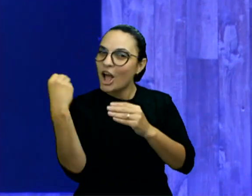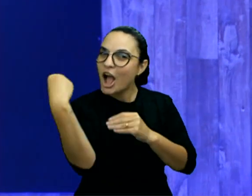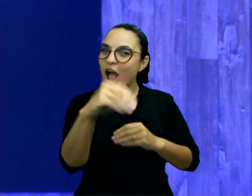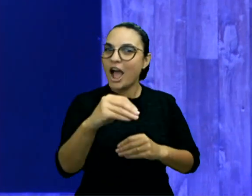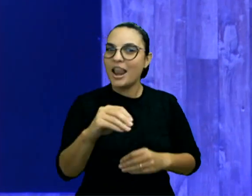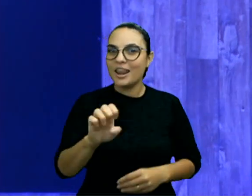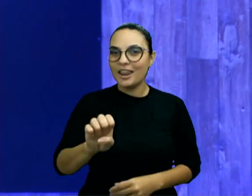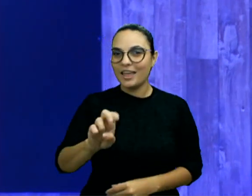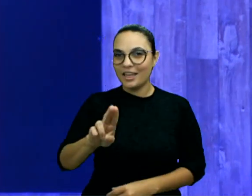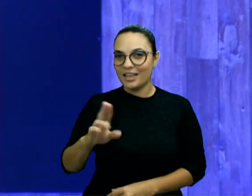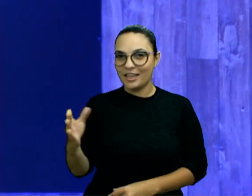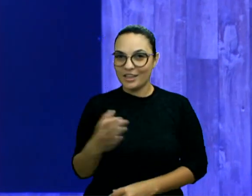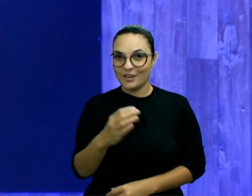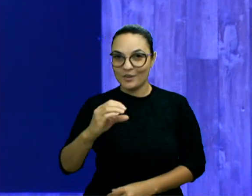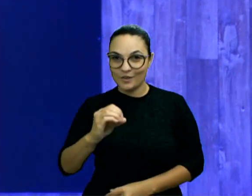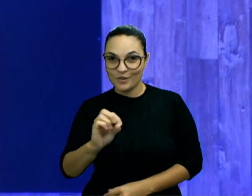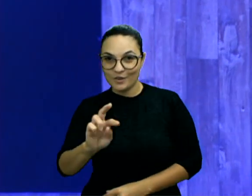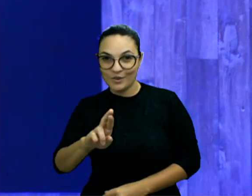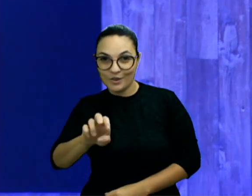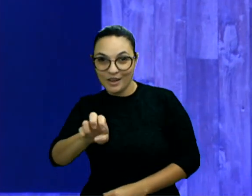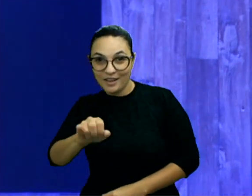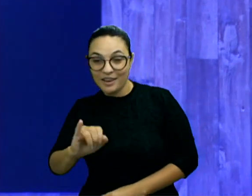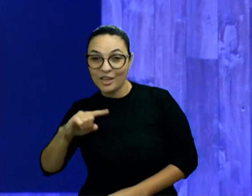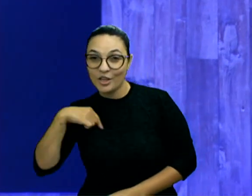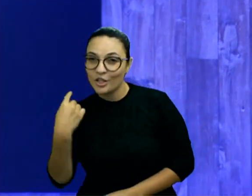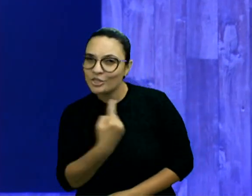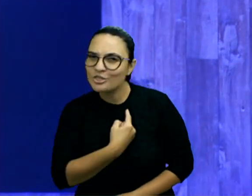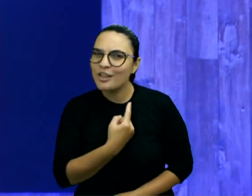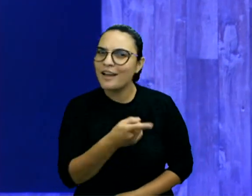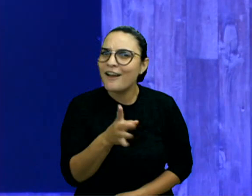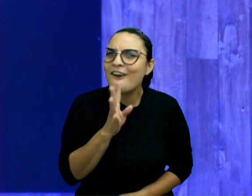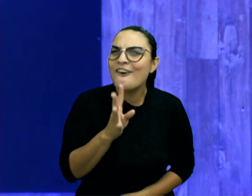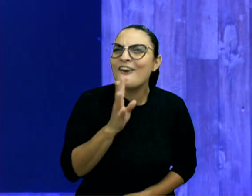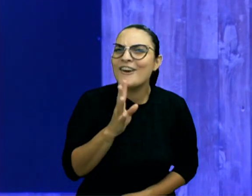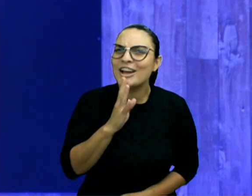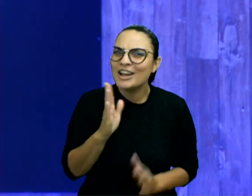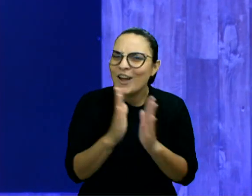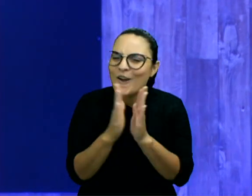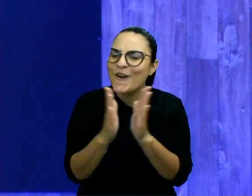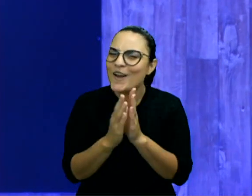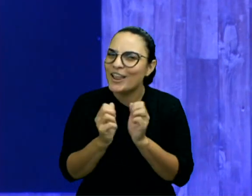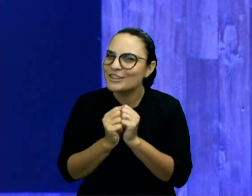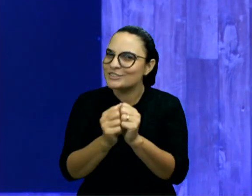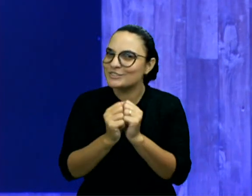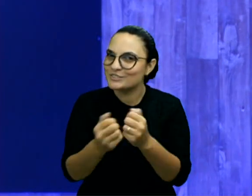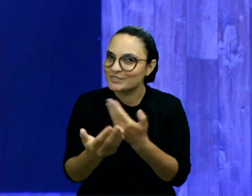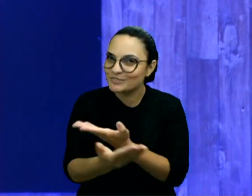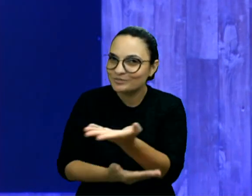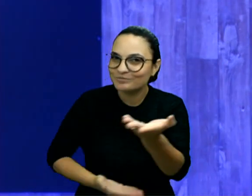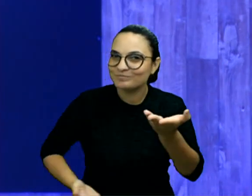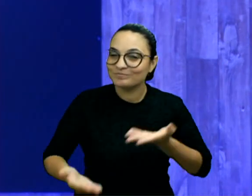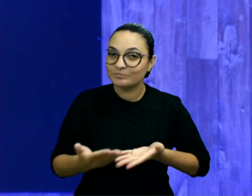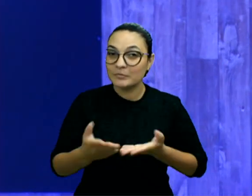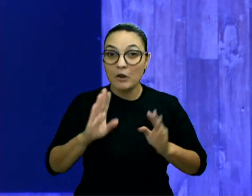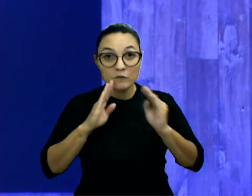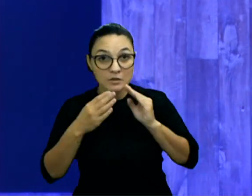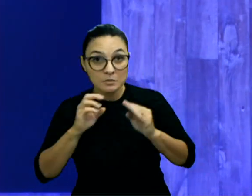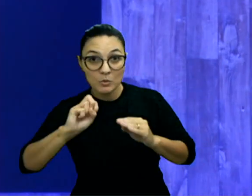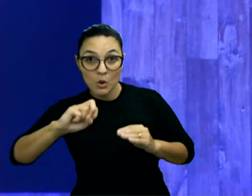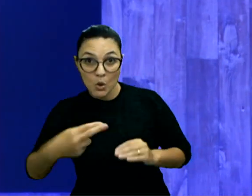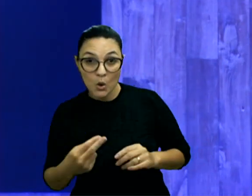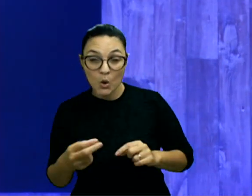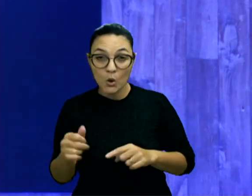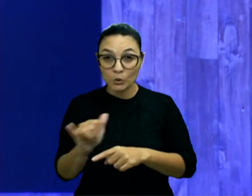juntos nós possamos te conhecer e orar contigo e caminhar contigo em nome de Jesus. Tanto no Facebook quanto no YouTube,